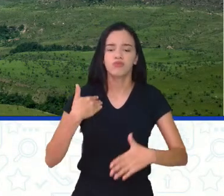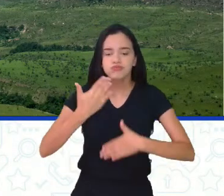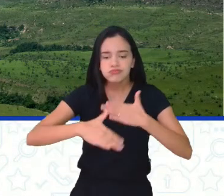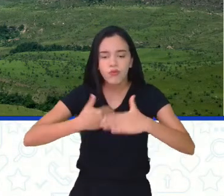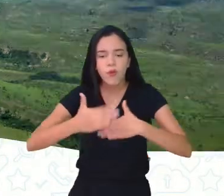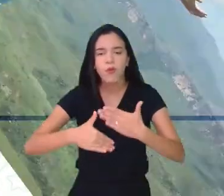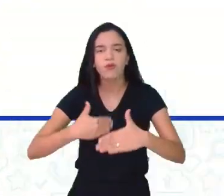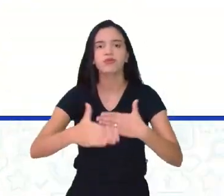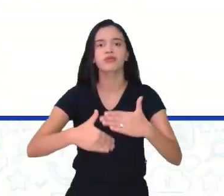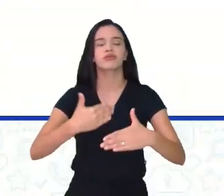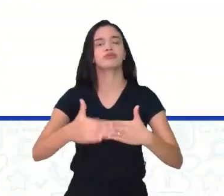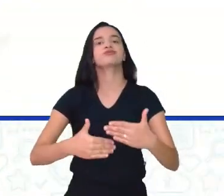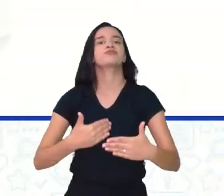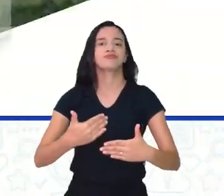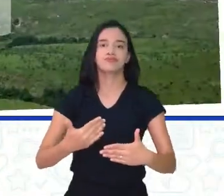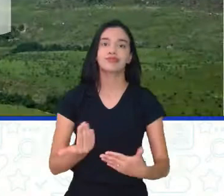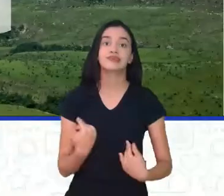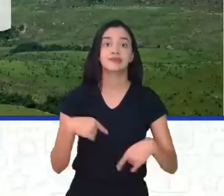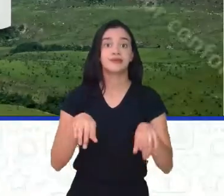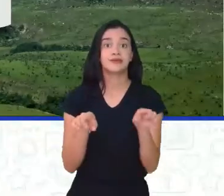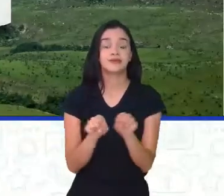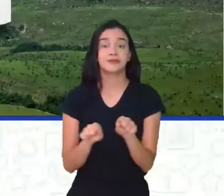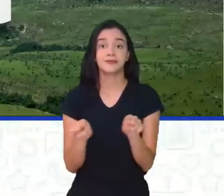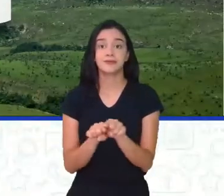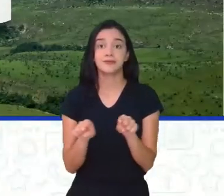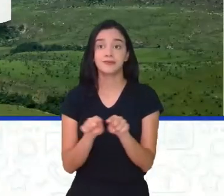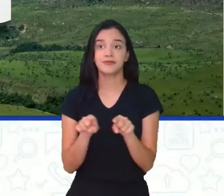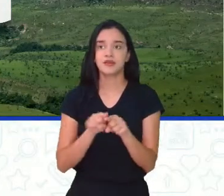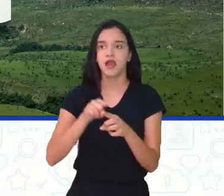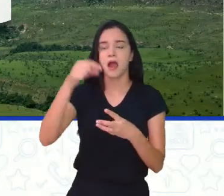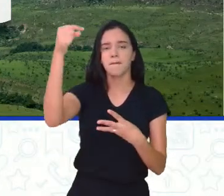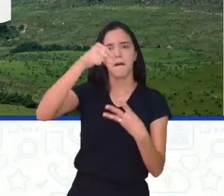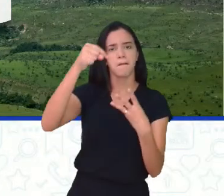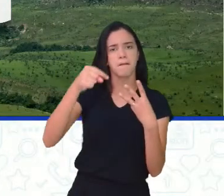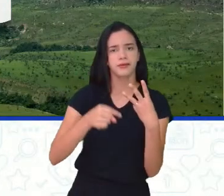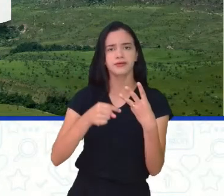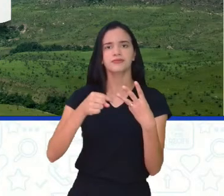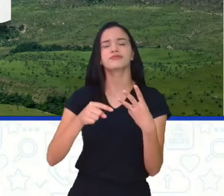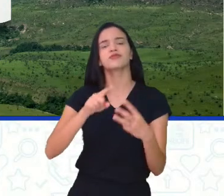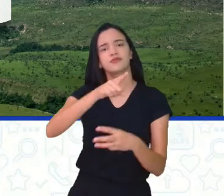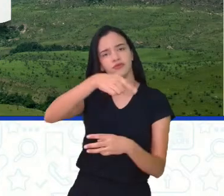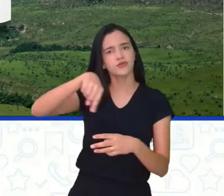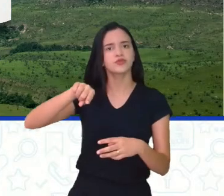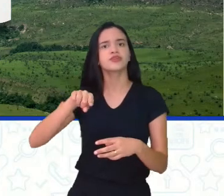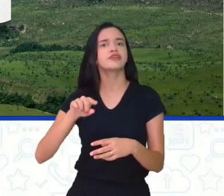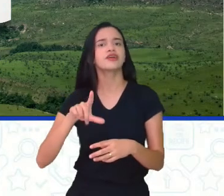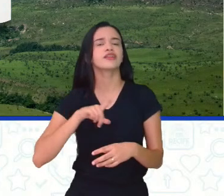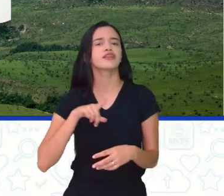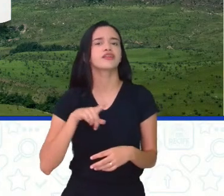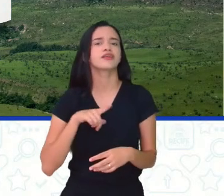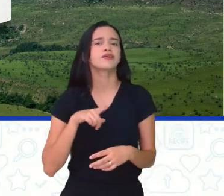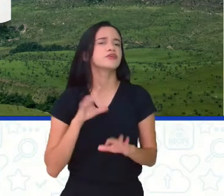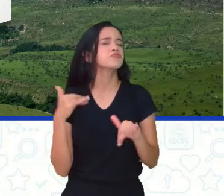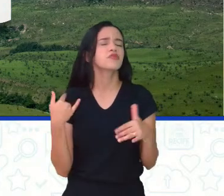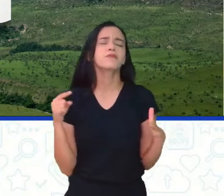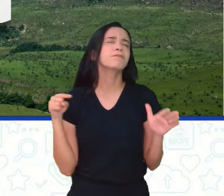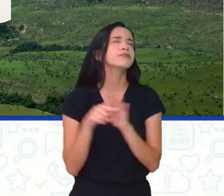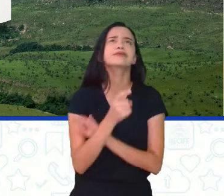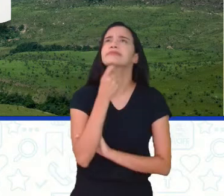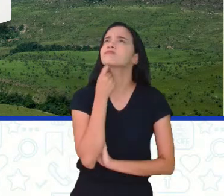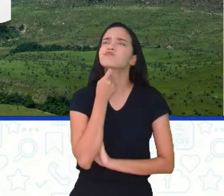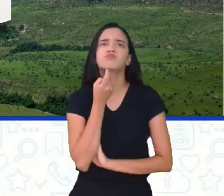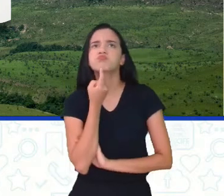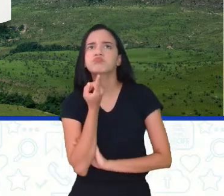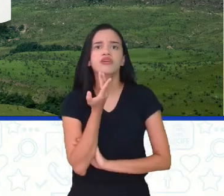o progresso. E tudo isso aqui, ó, você deve se perguntar